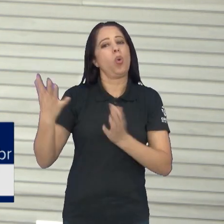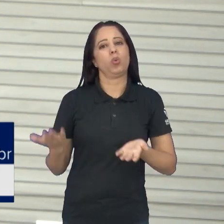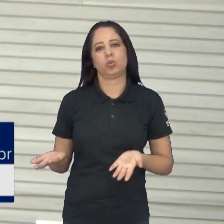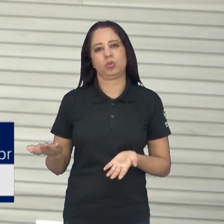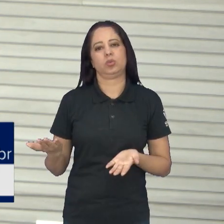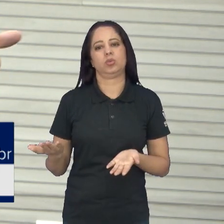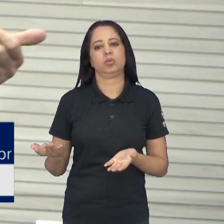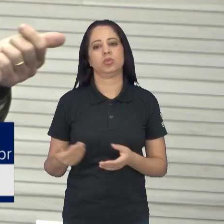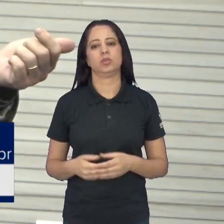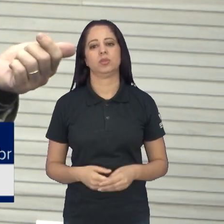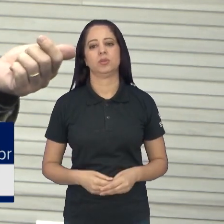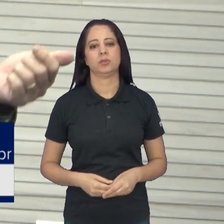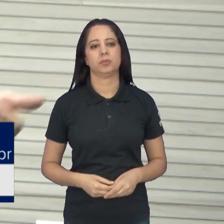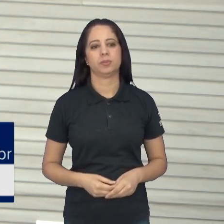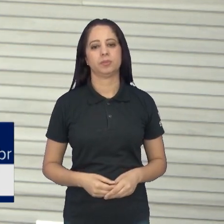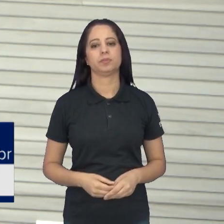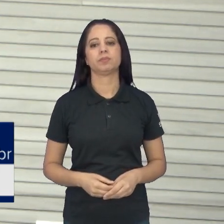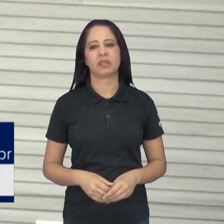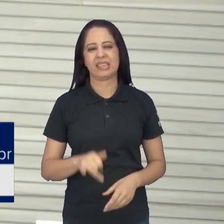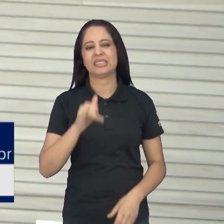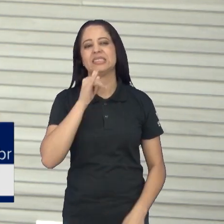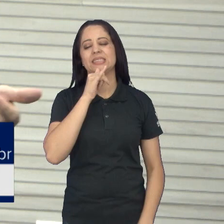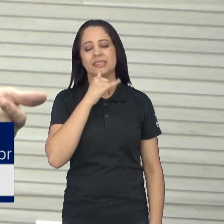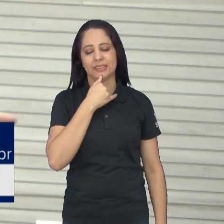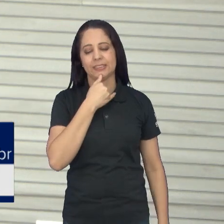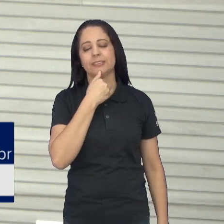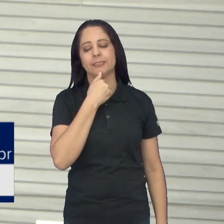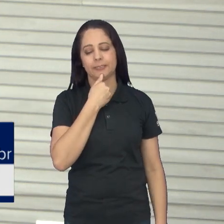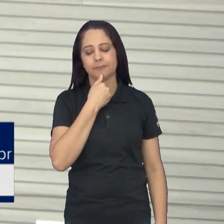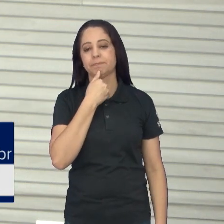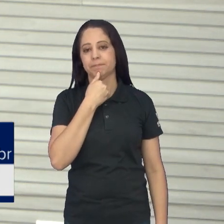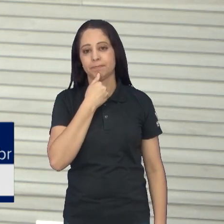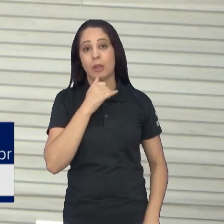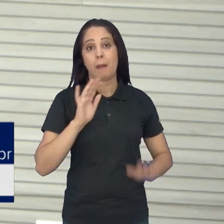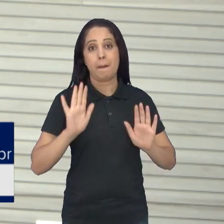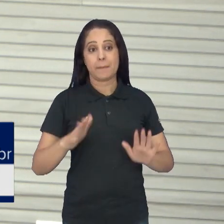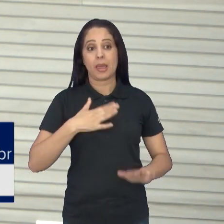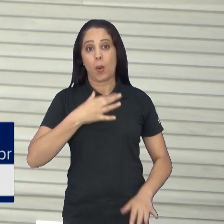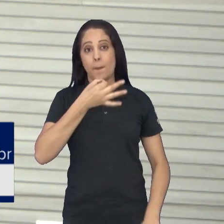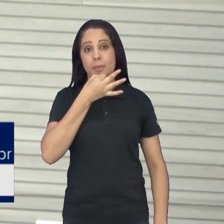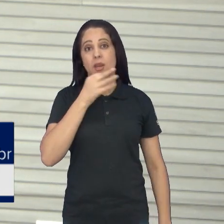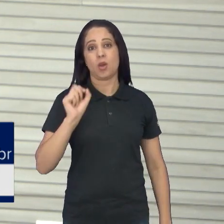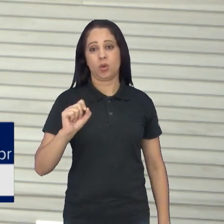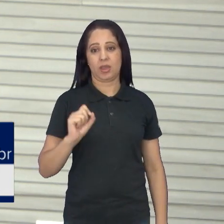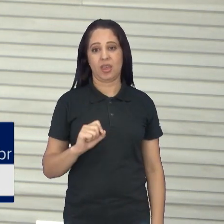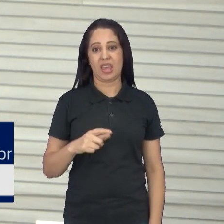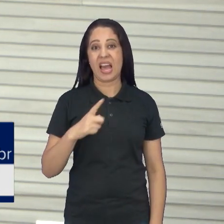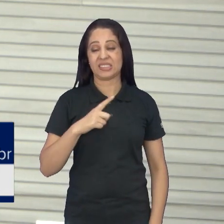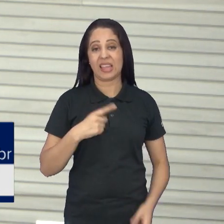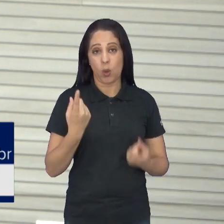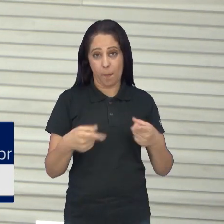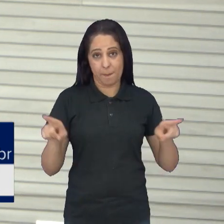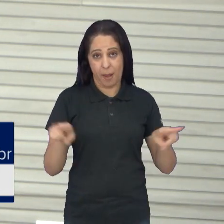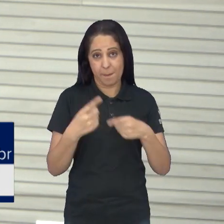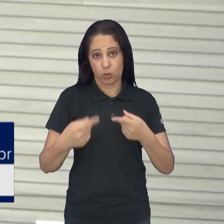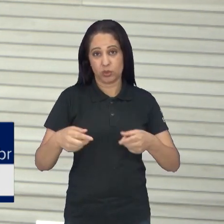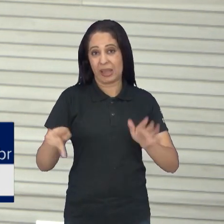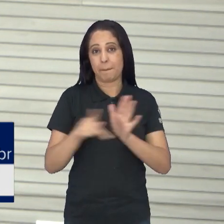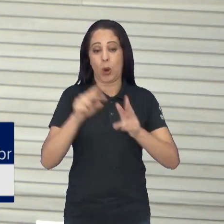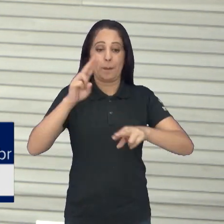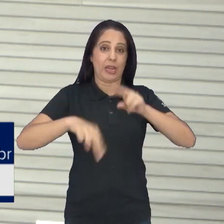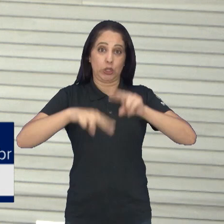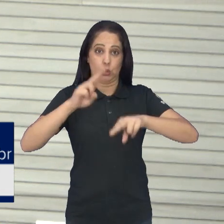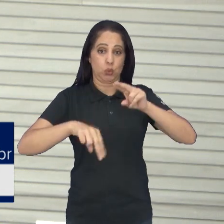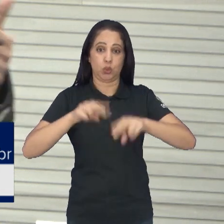maltratada. É muito triste ver esse governo assim. Eu acho que o prefeito tem uma musiquinha junina, de festa junina,